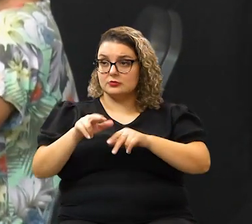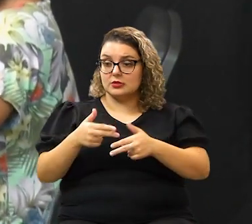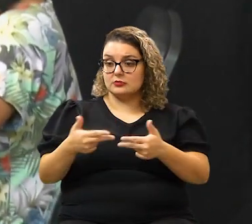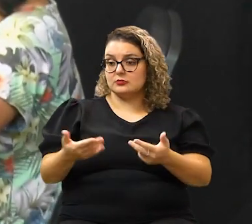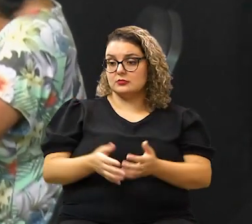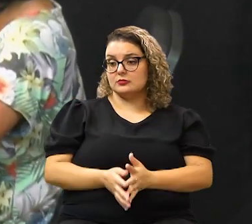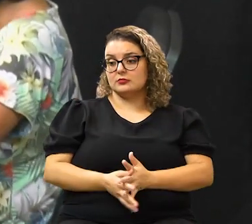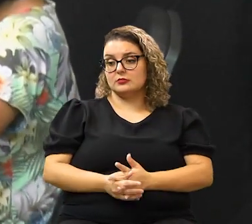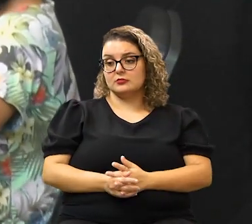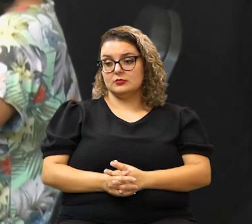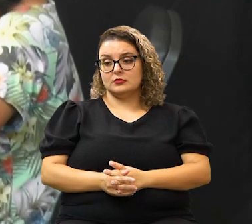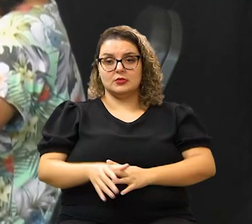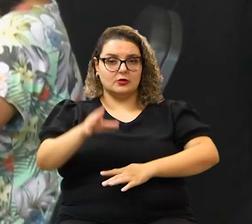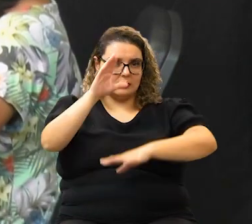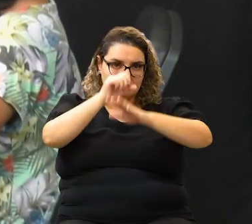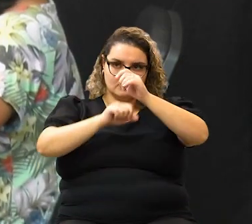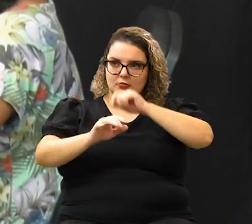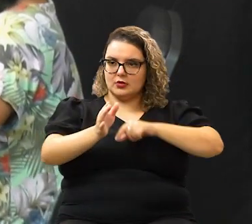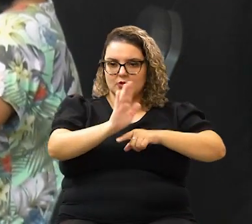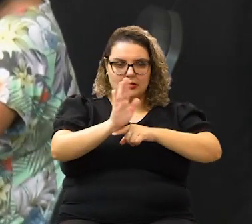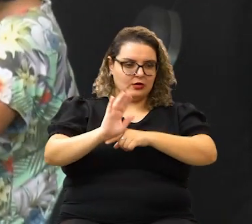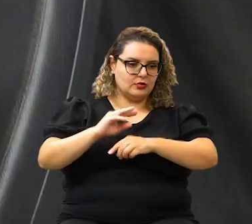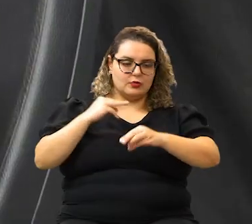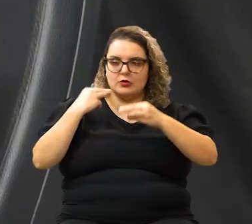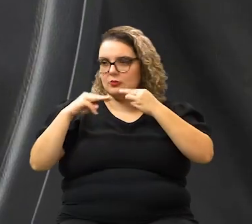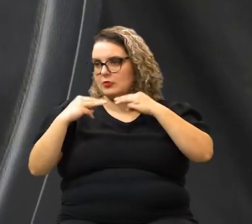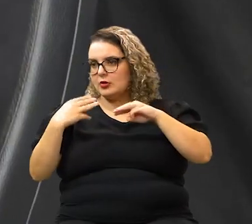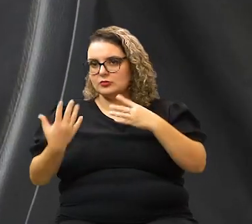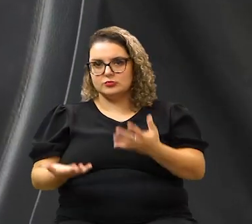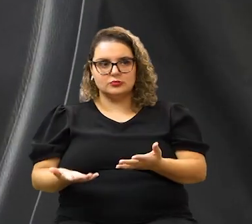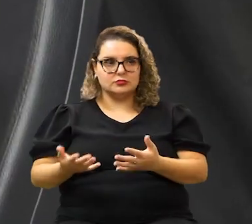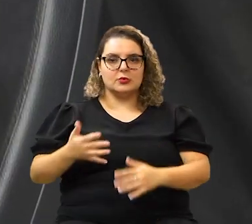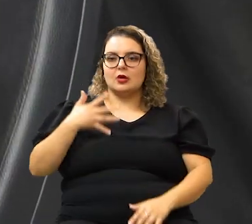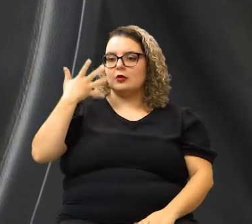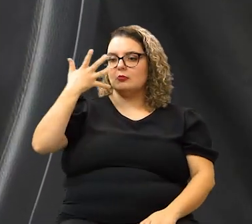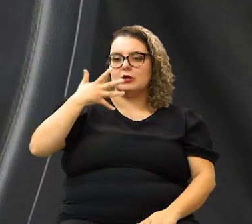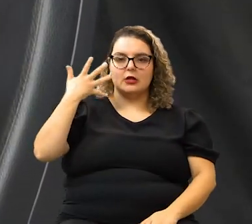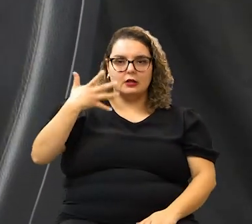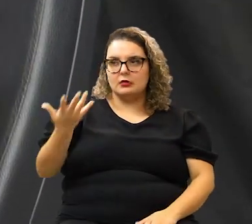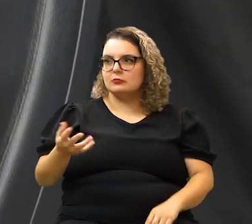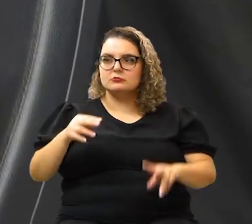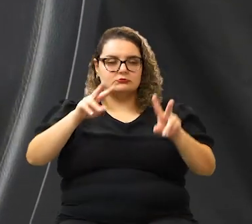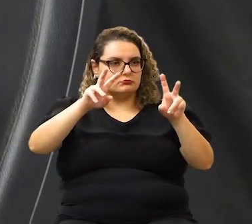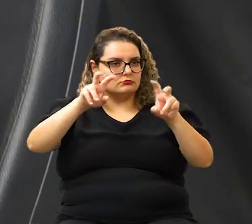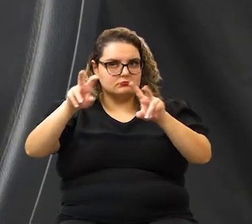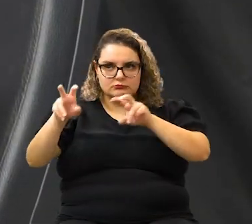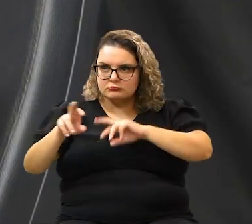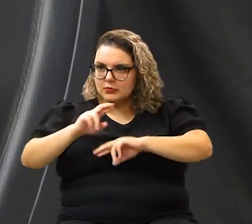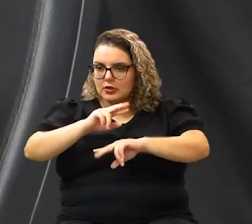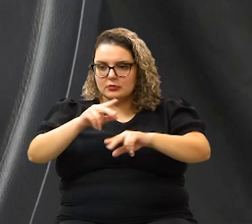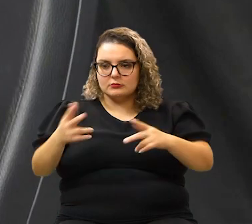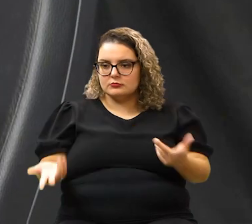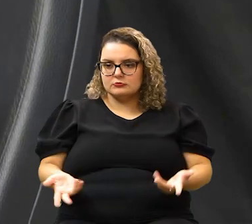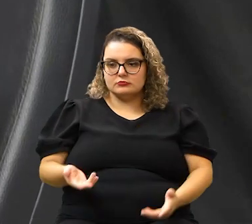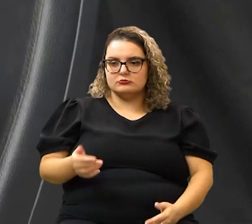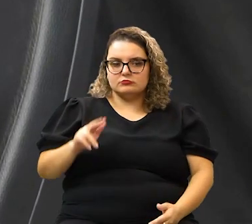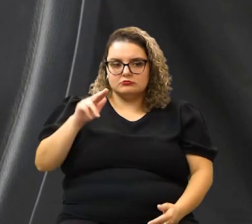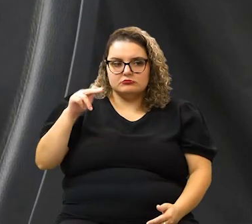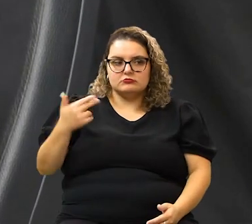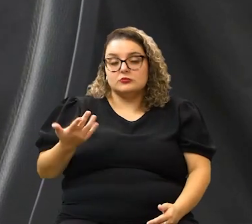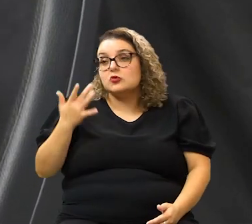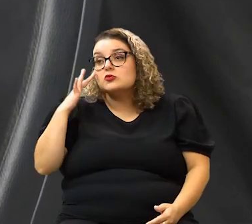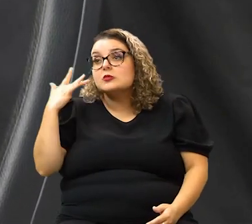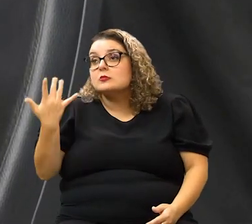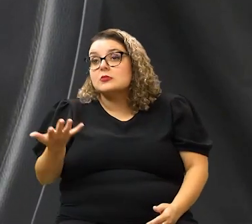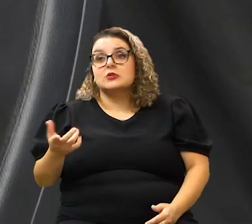aprendi sobre filmes, sobre música, sobre palestras, temas, que, assim, eu nunca não sabia que existia tudo